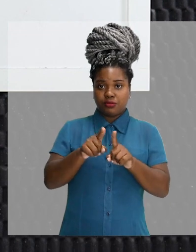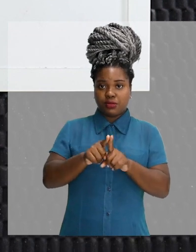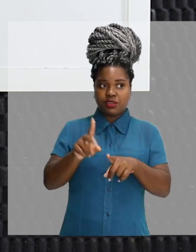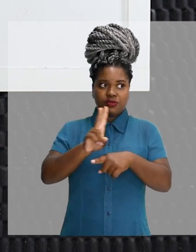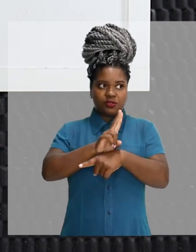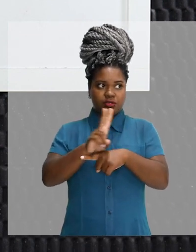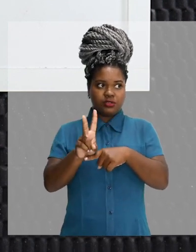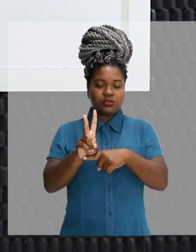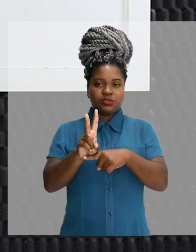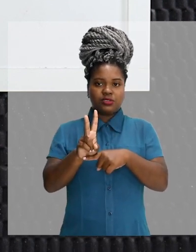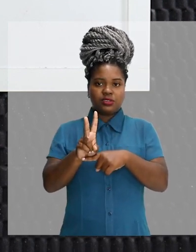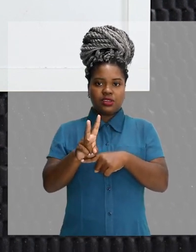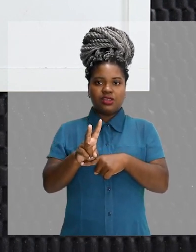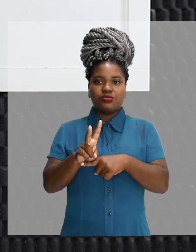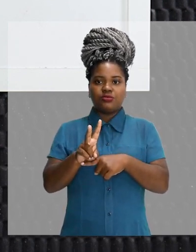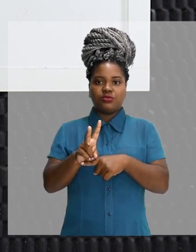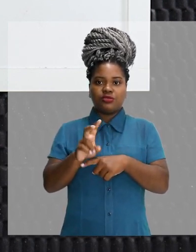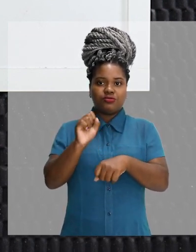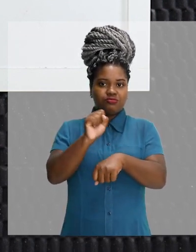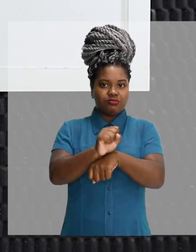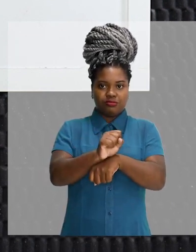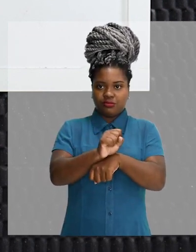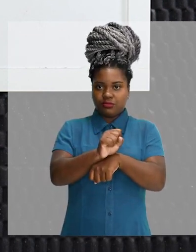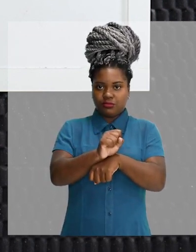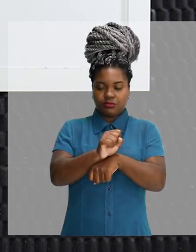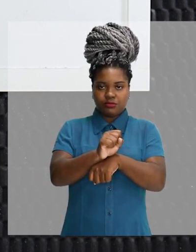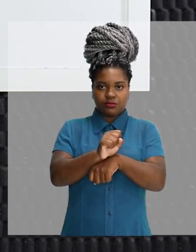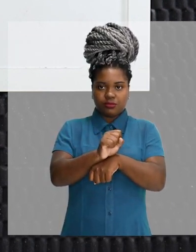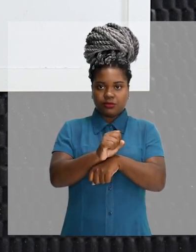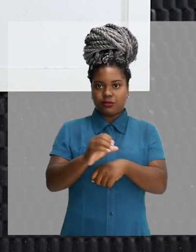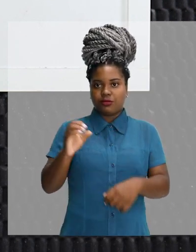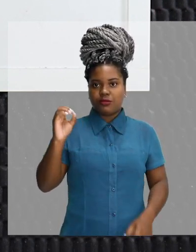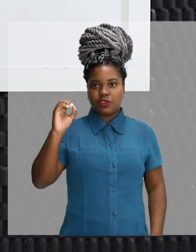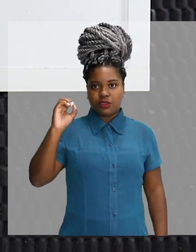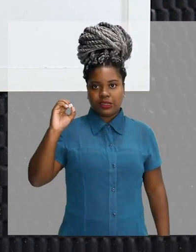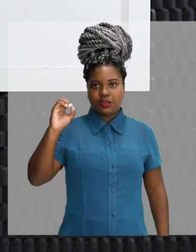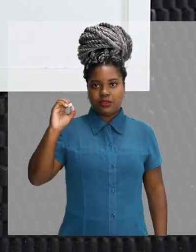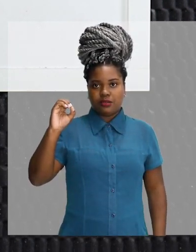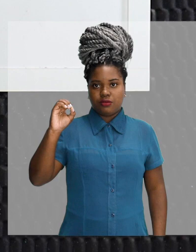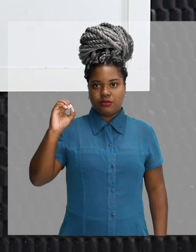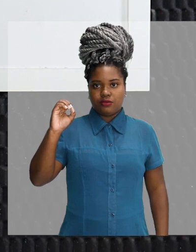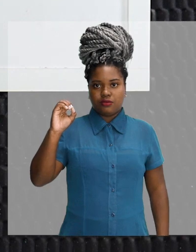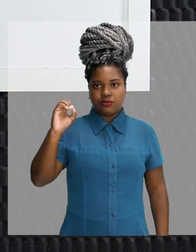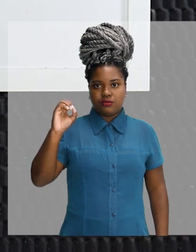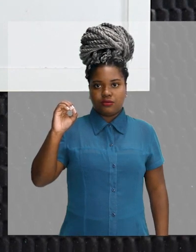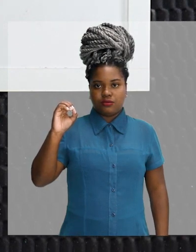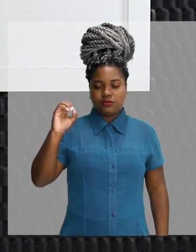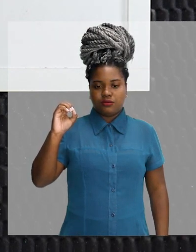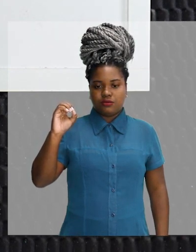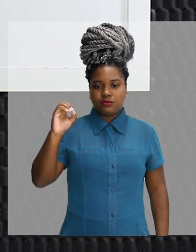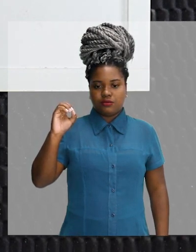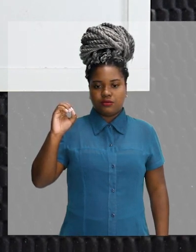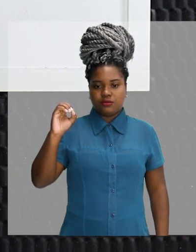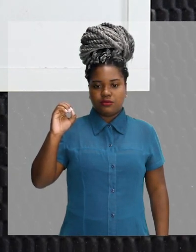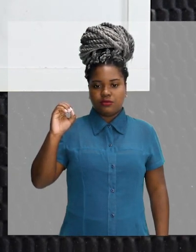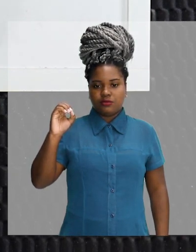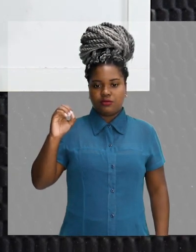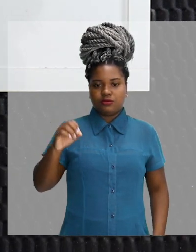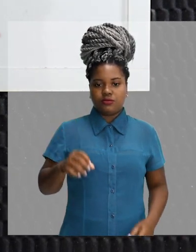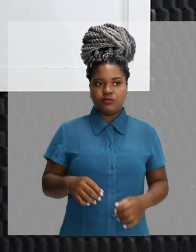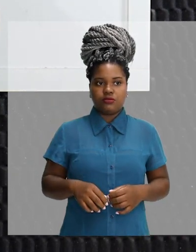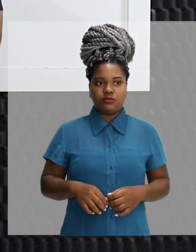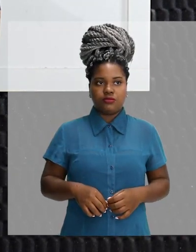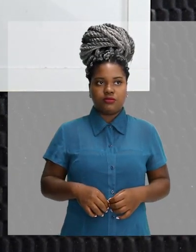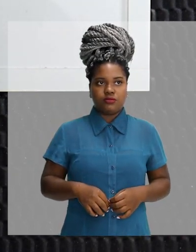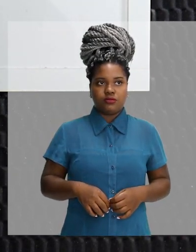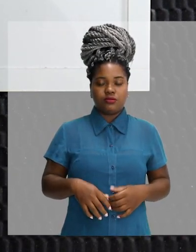então, ele é igual a zero. Tá, ok? Então, ele quer saber aí, né, qual é a intensidade da força